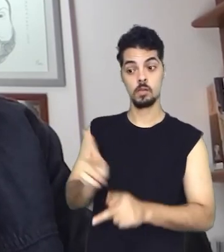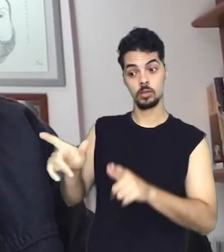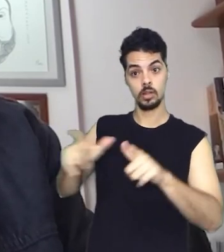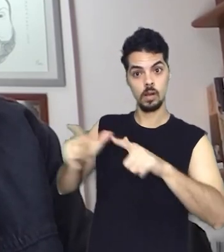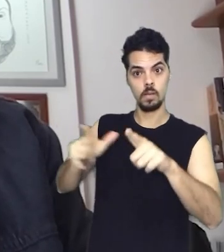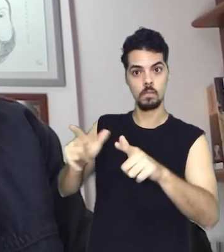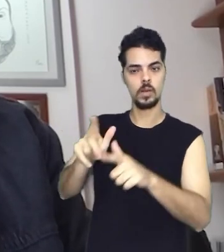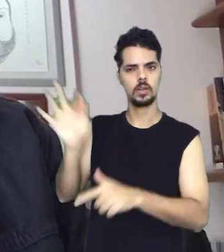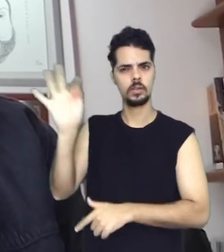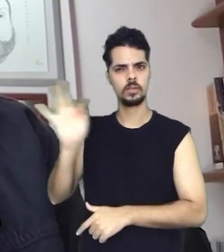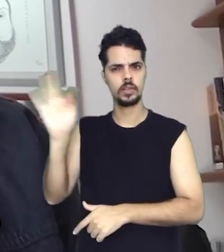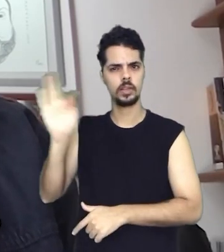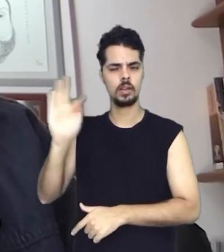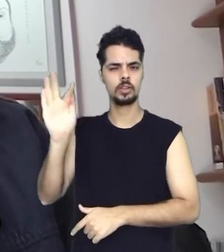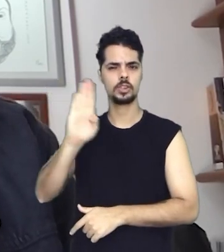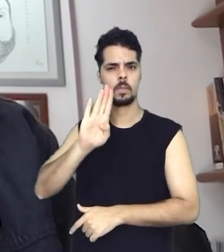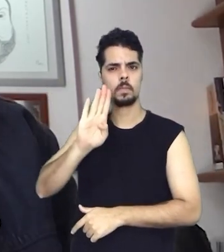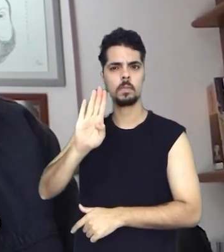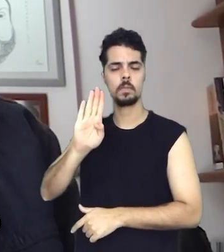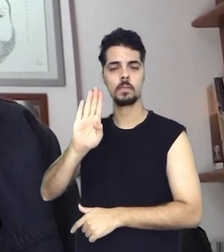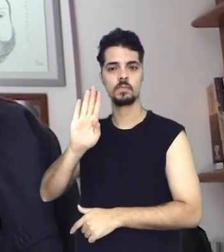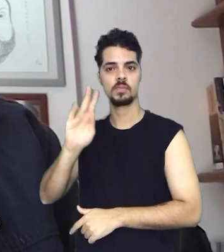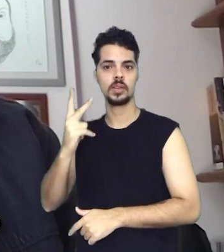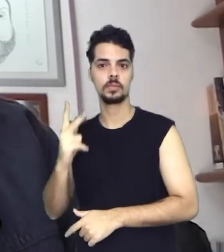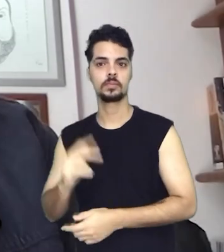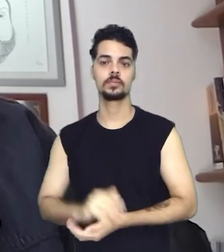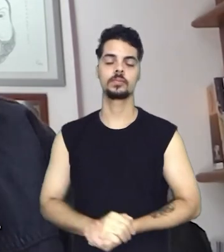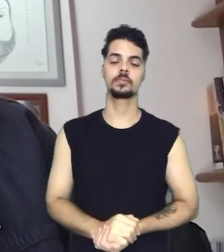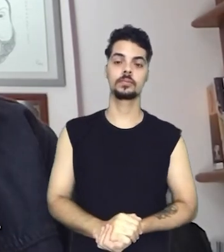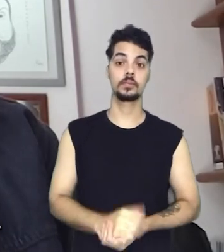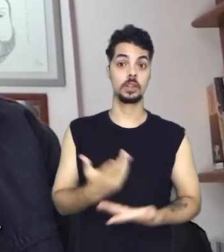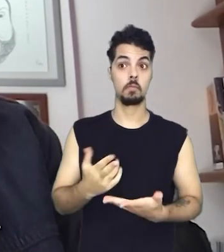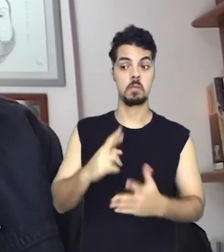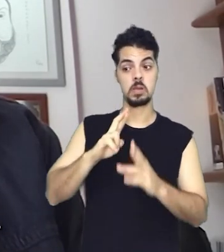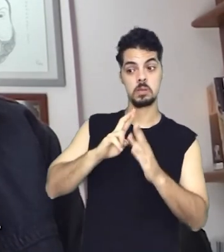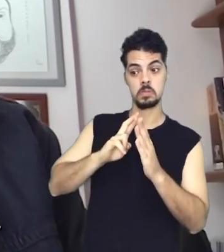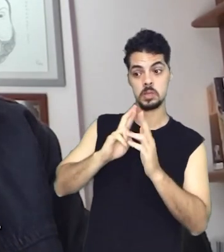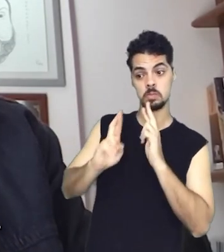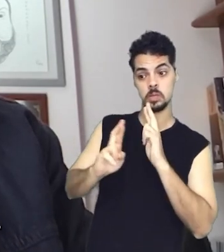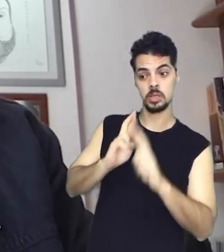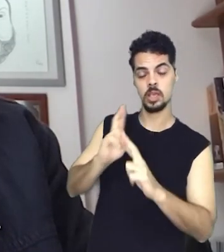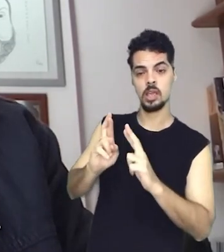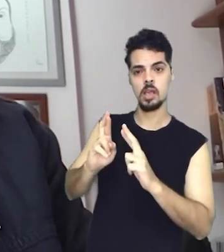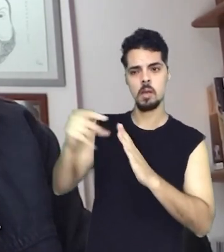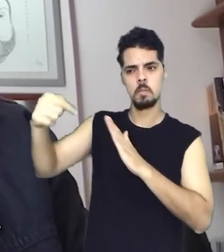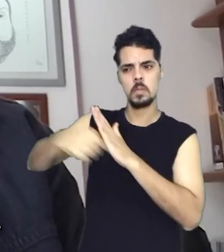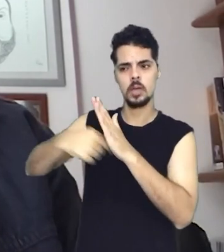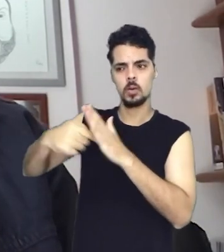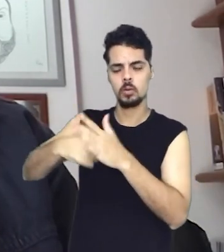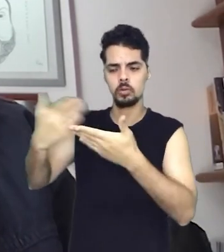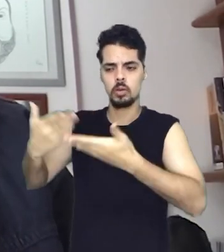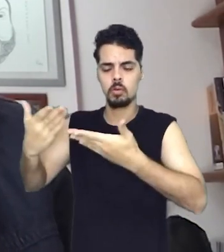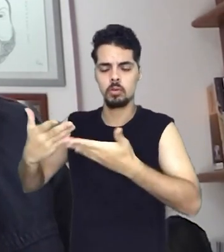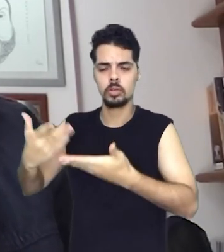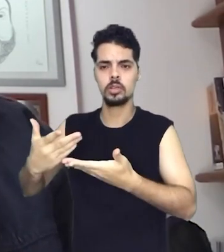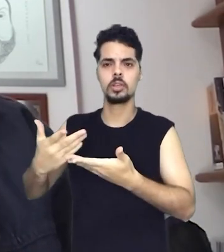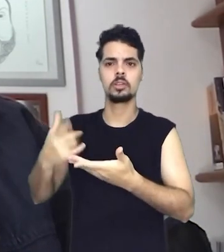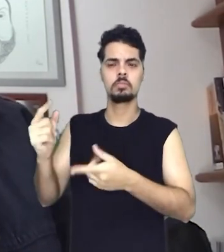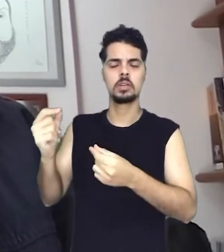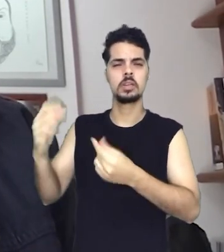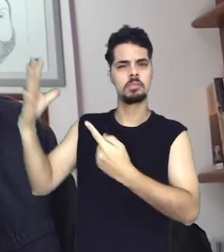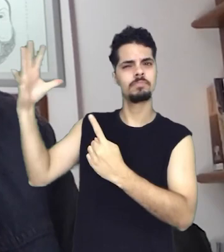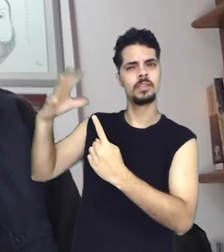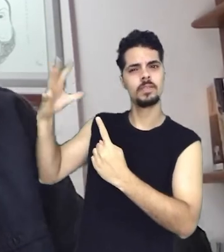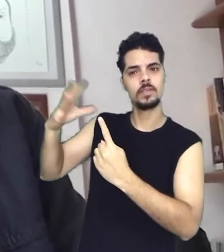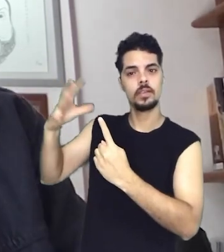pesquisadores eu estou aqui para responder a questão do nosso querido Robson Nunes Banda A